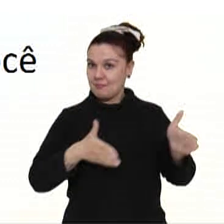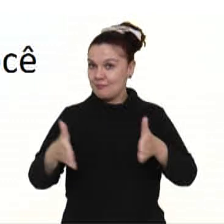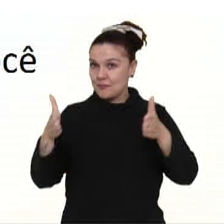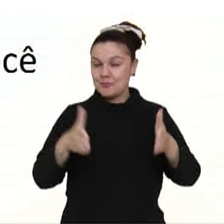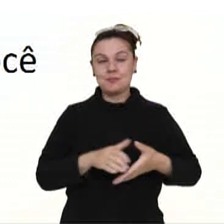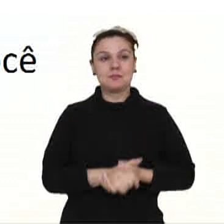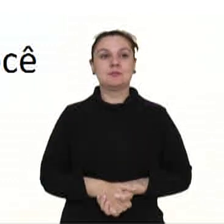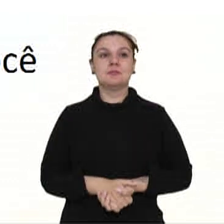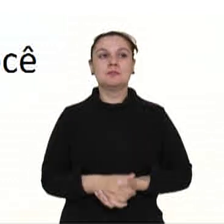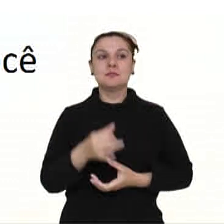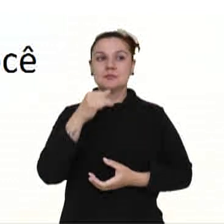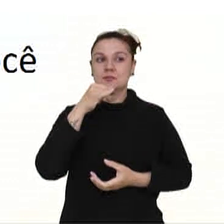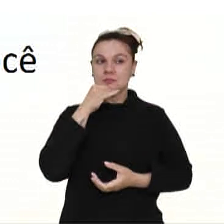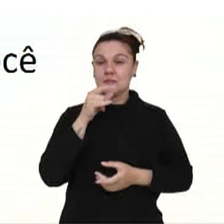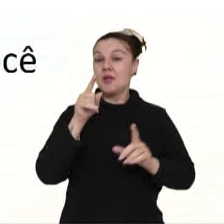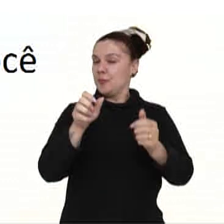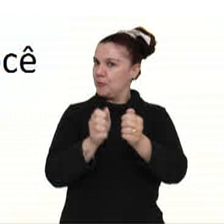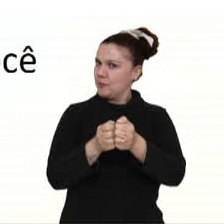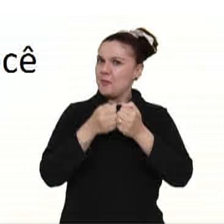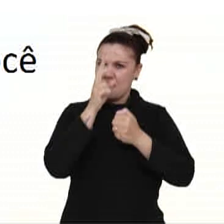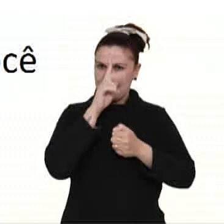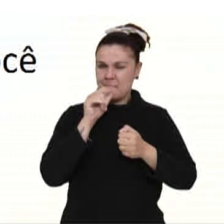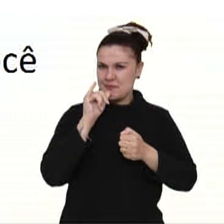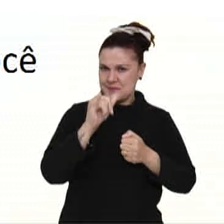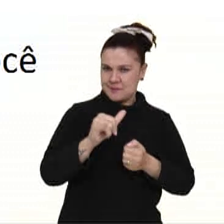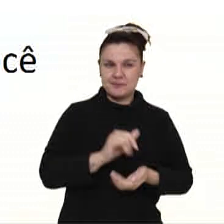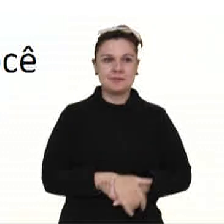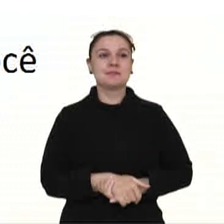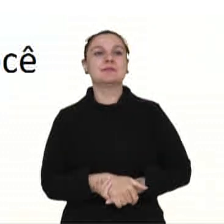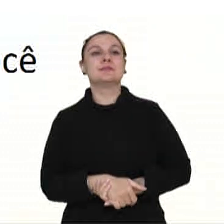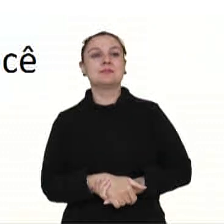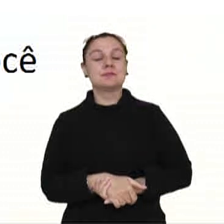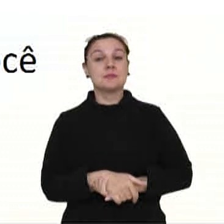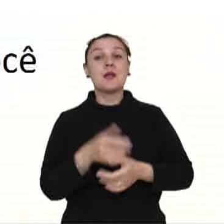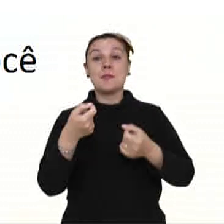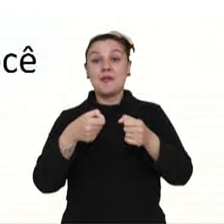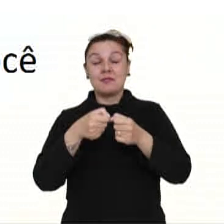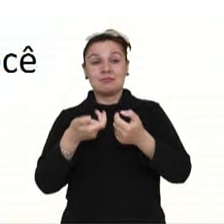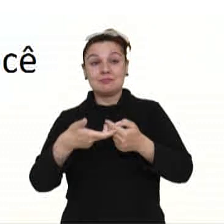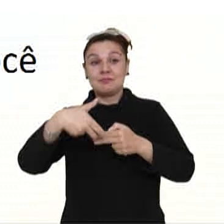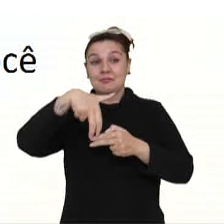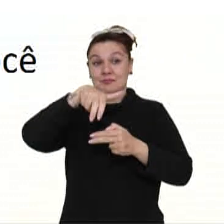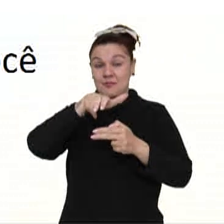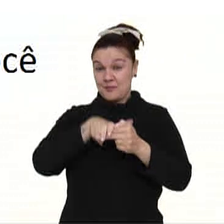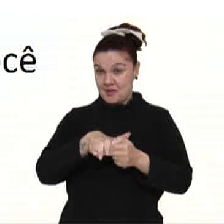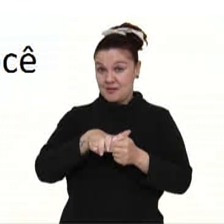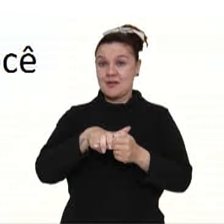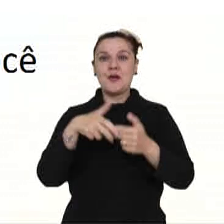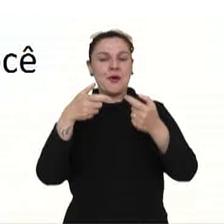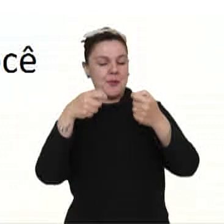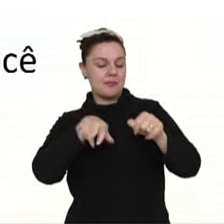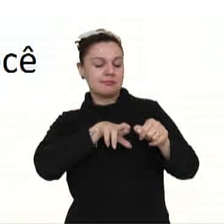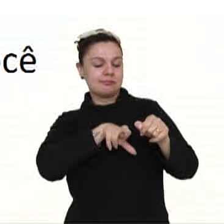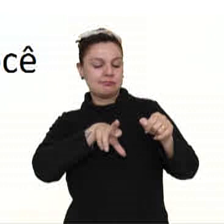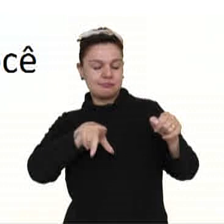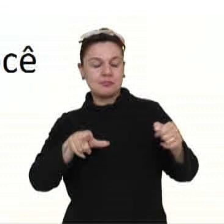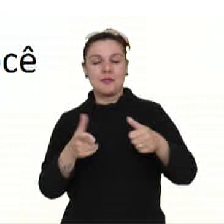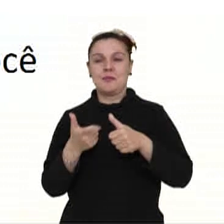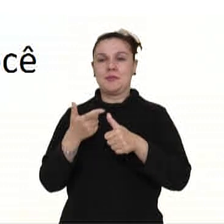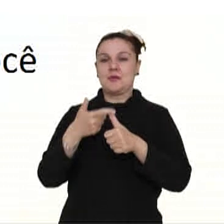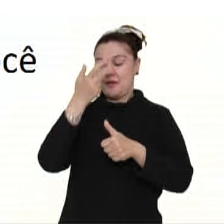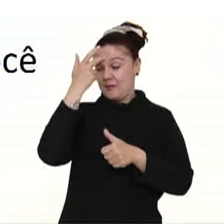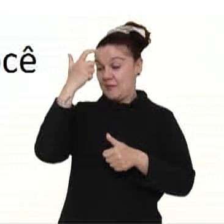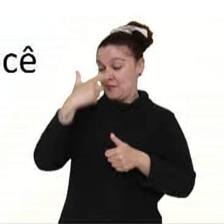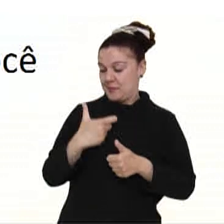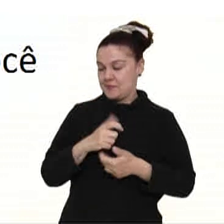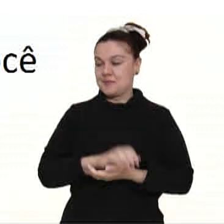mais ou menos o exemplozinho do pão, né? Para produzir um banquinho de praça, a gente precisa de várias coisas. O primeiro é o ser